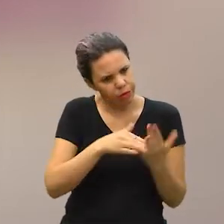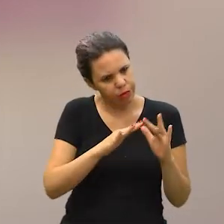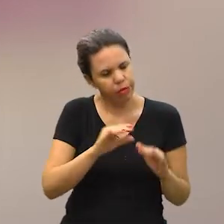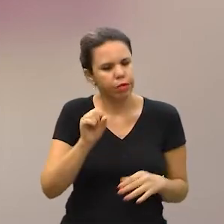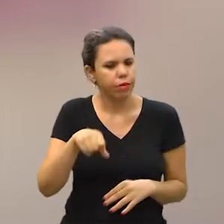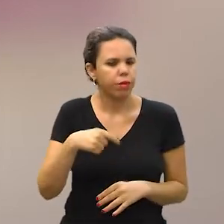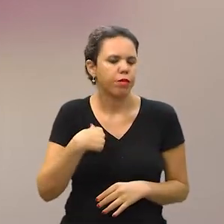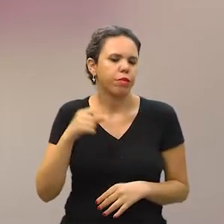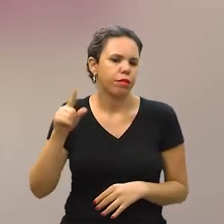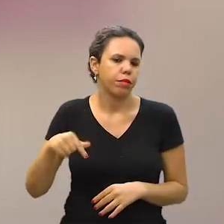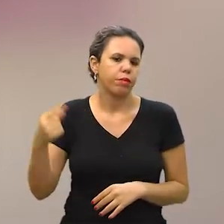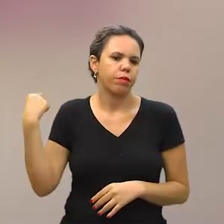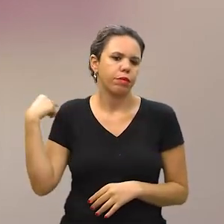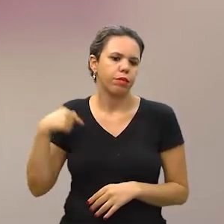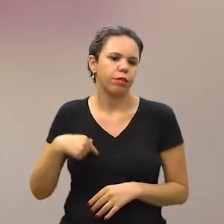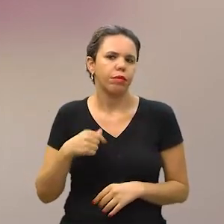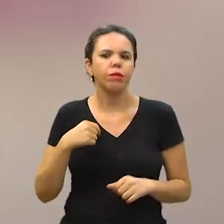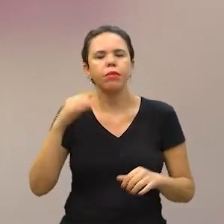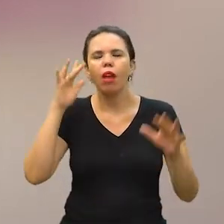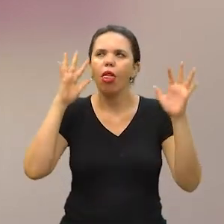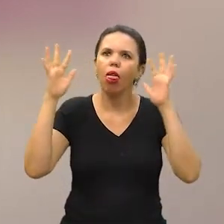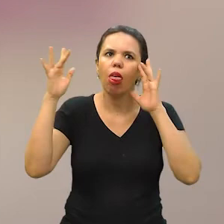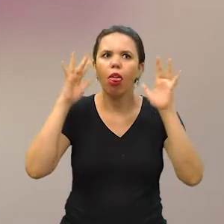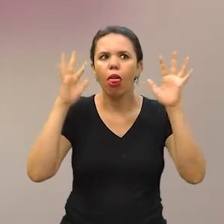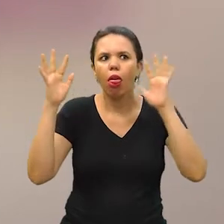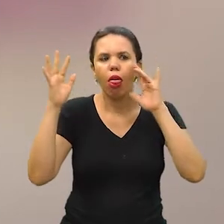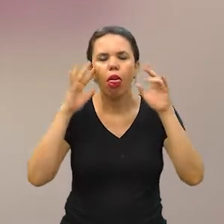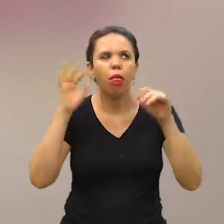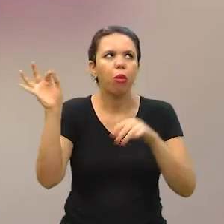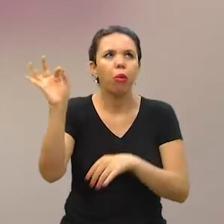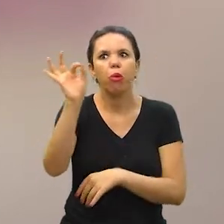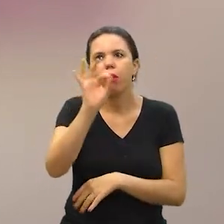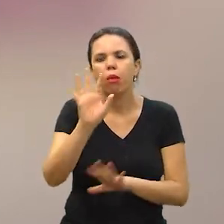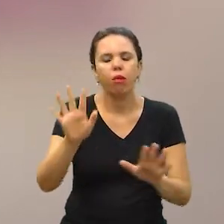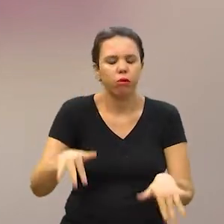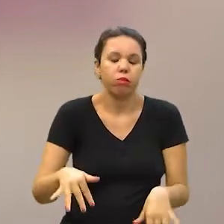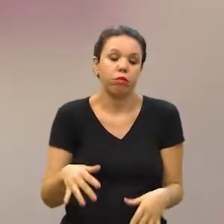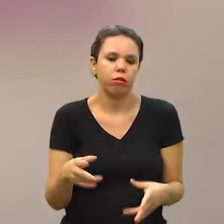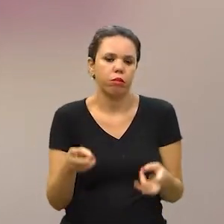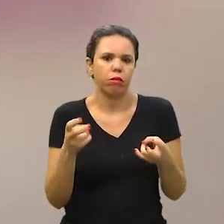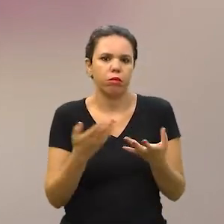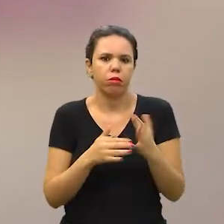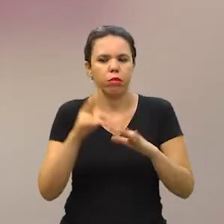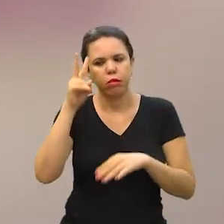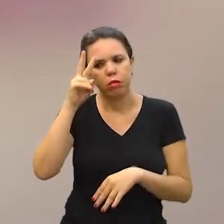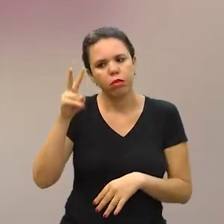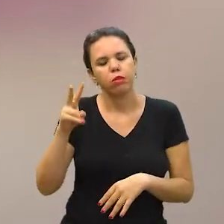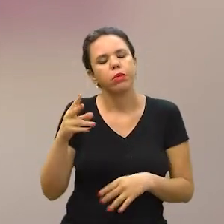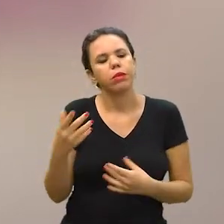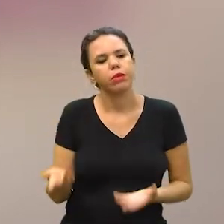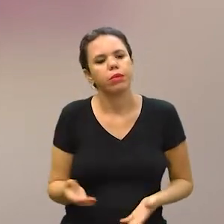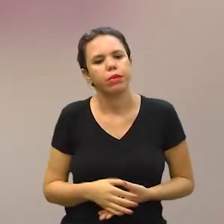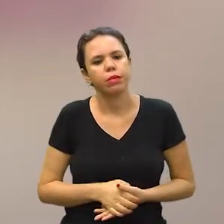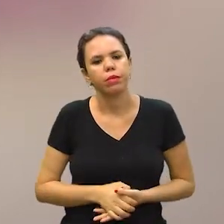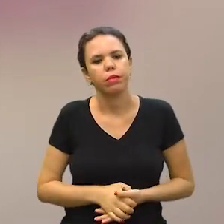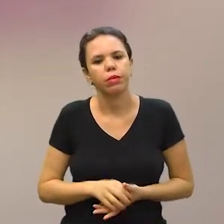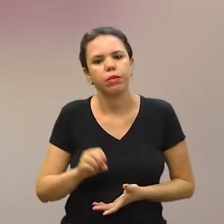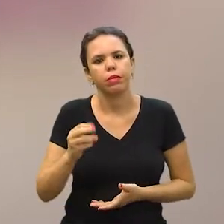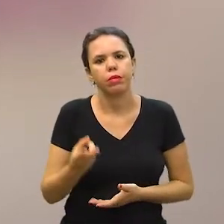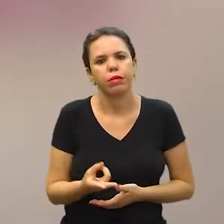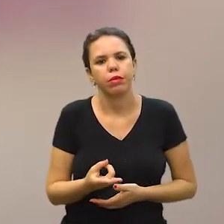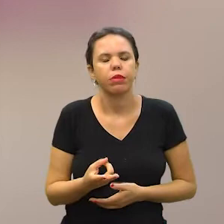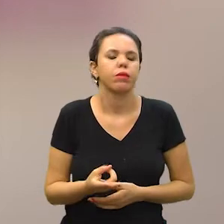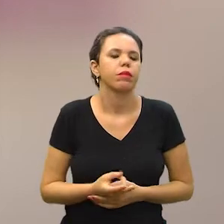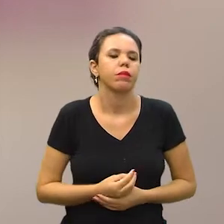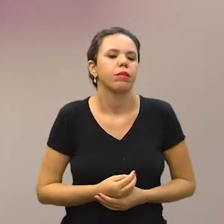na escola? Ah, eu era. Eu ficava viajando, passava um mosquito. Você consegue pegar isso na história, entendeu? E aí, ou você fala,